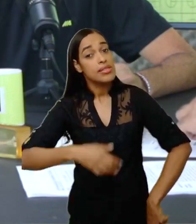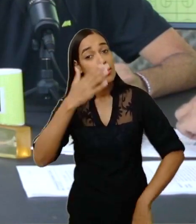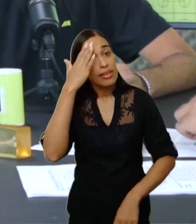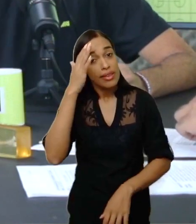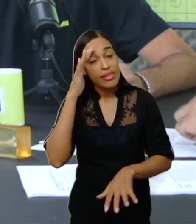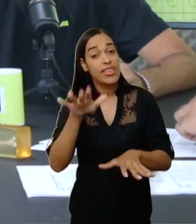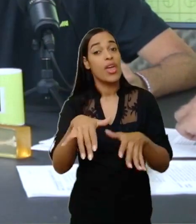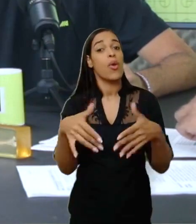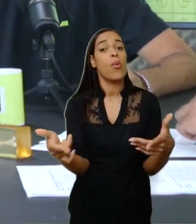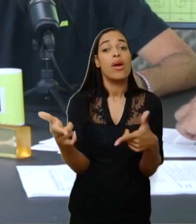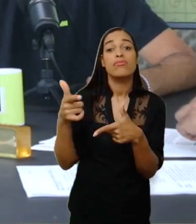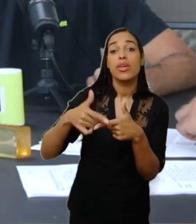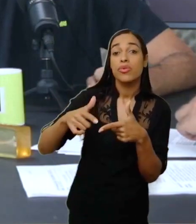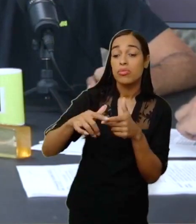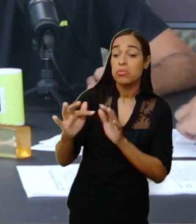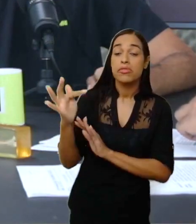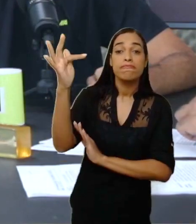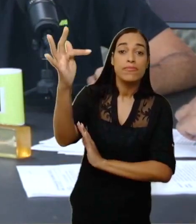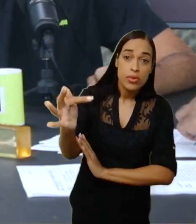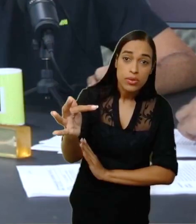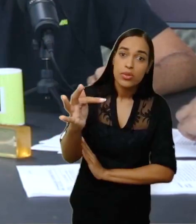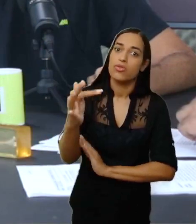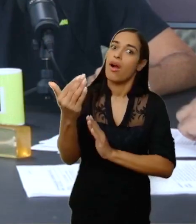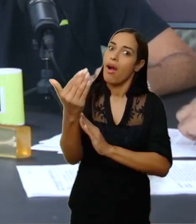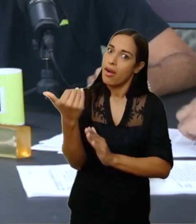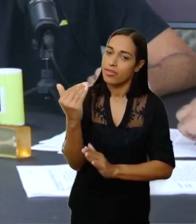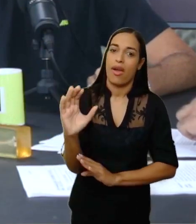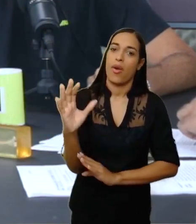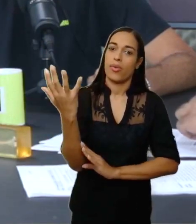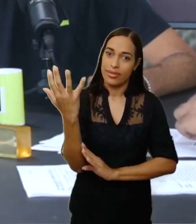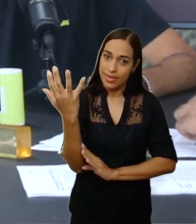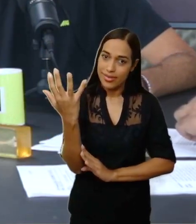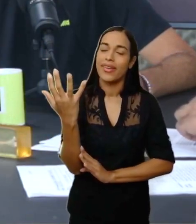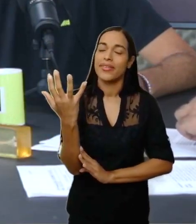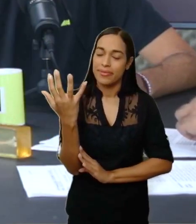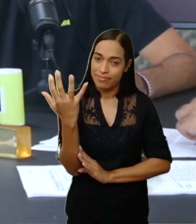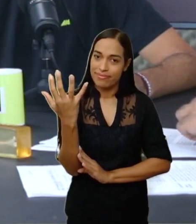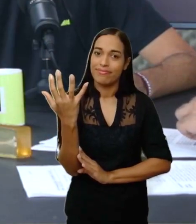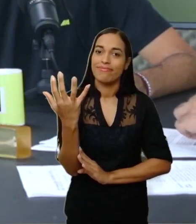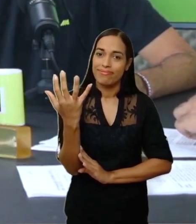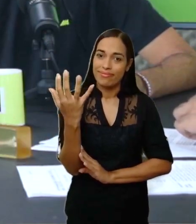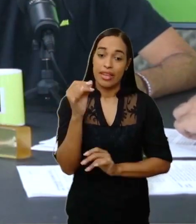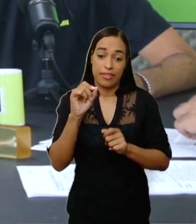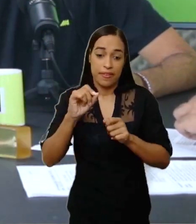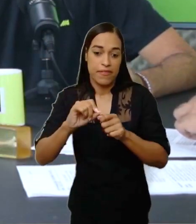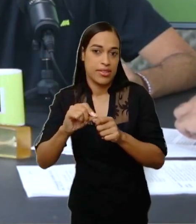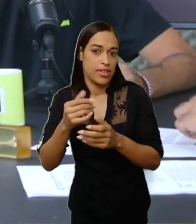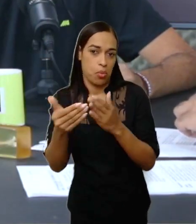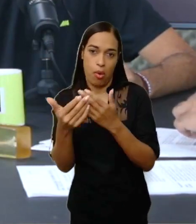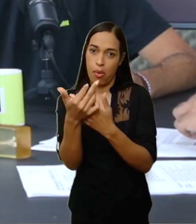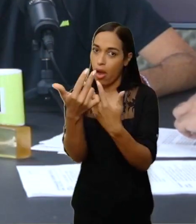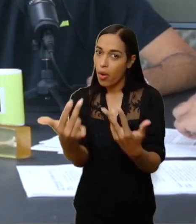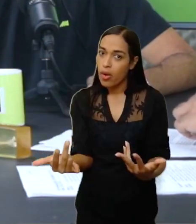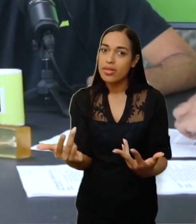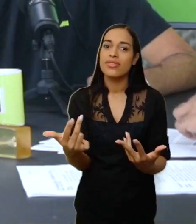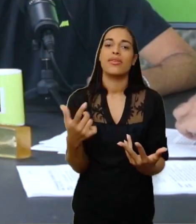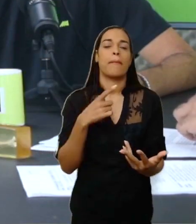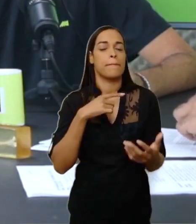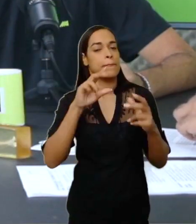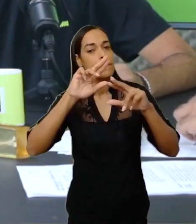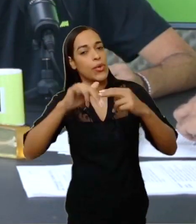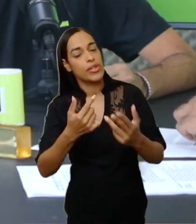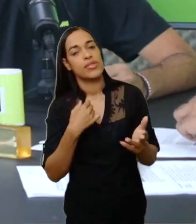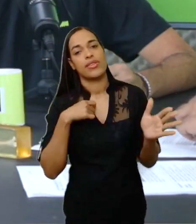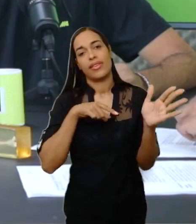consequências antes de acontecer, né? Antes de fazer determinada coisa, né? Então por isso que existem os estudos